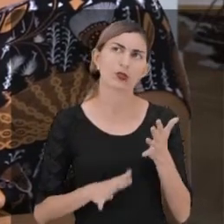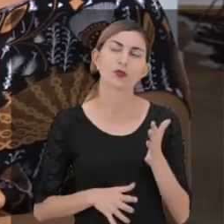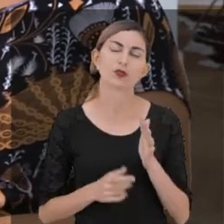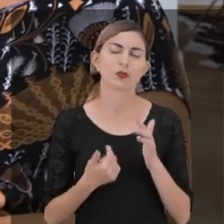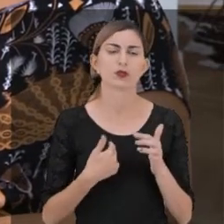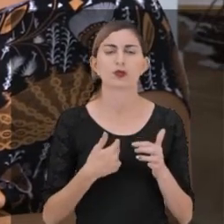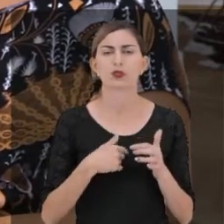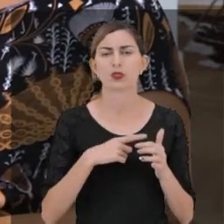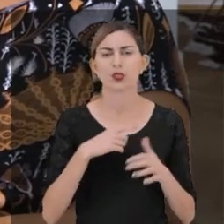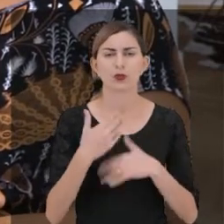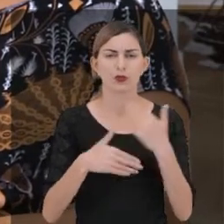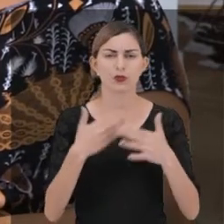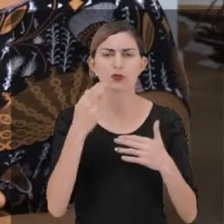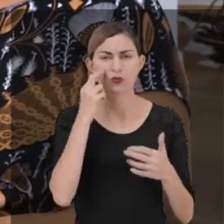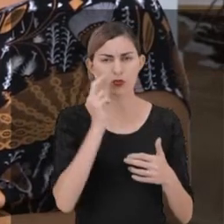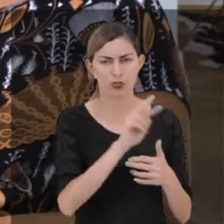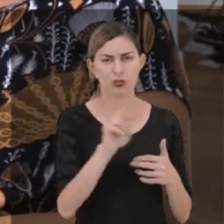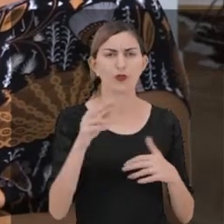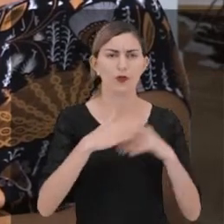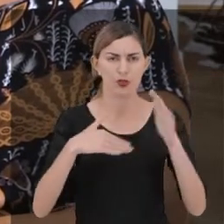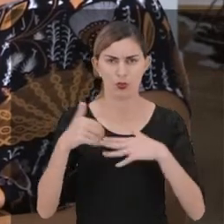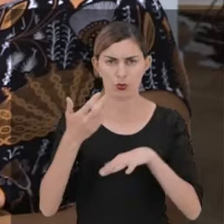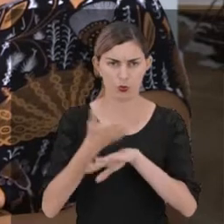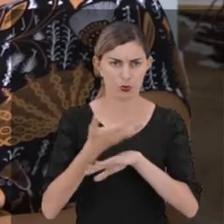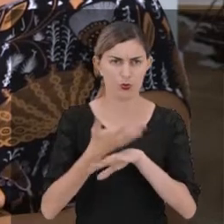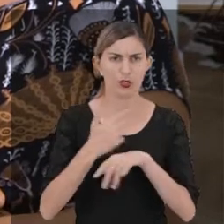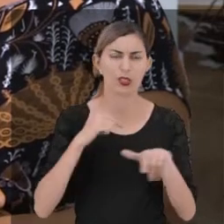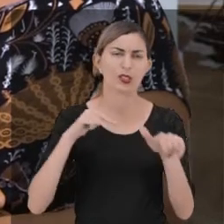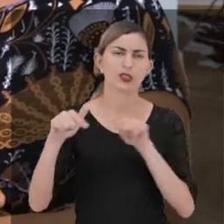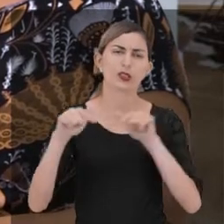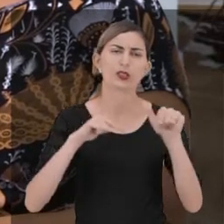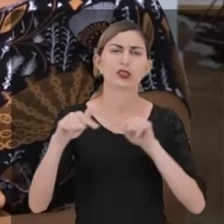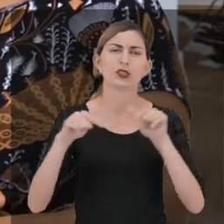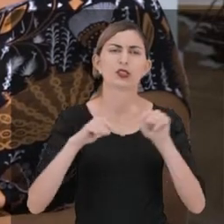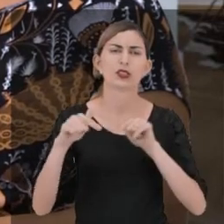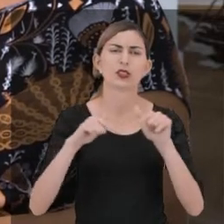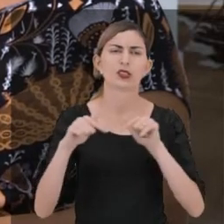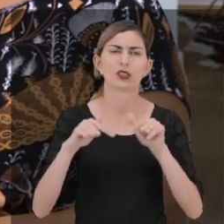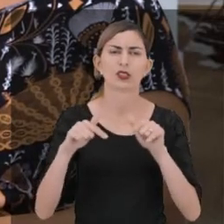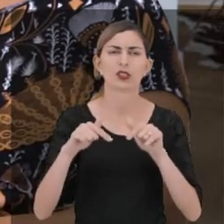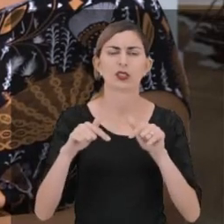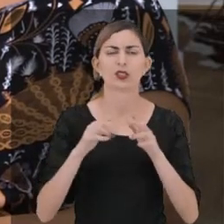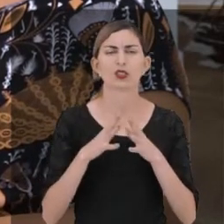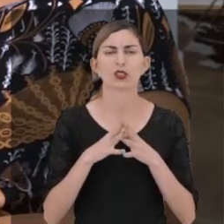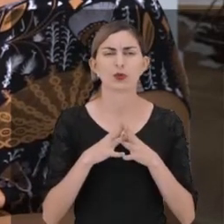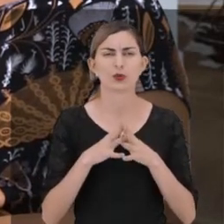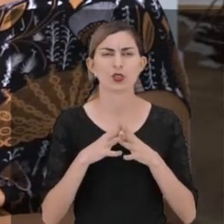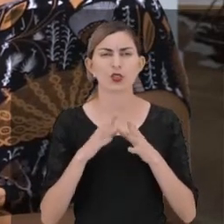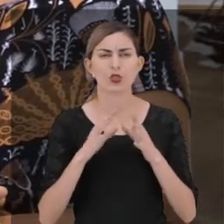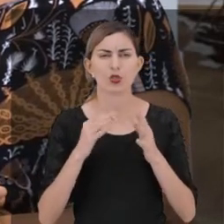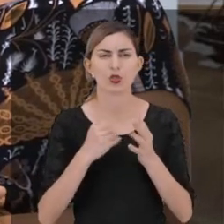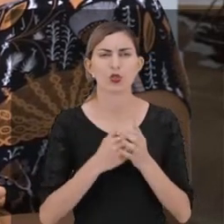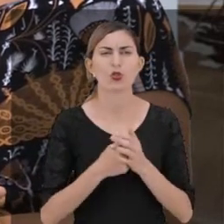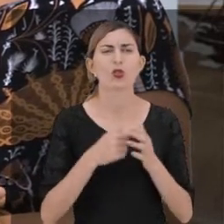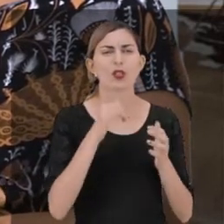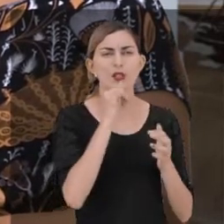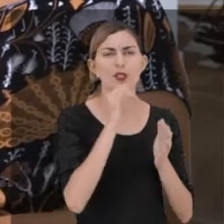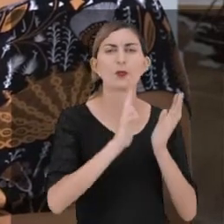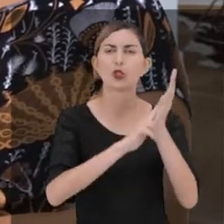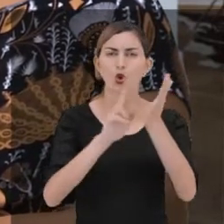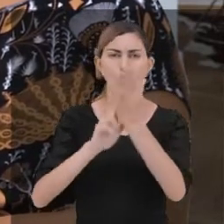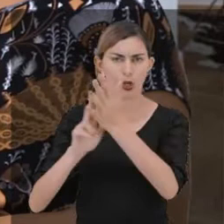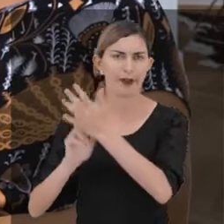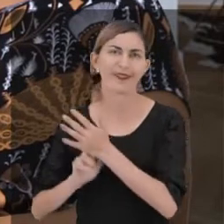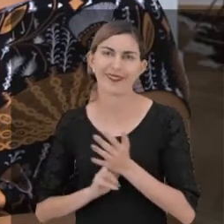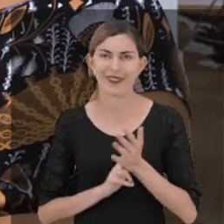nós temos ao longo da competência é trabalhar em cima do case dos Correios. Os